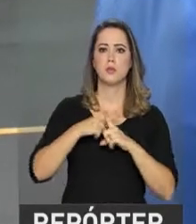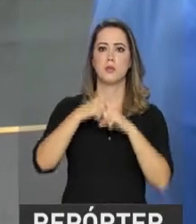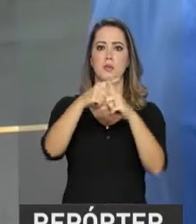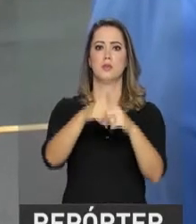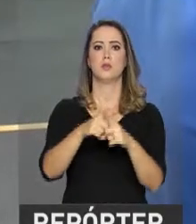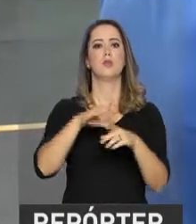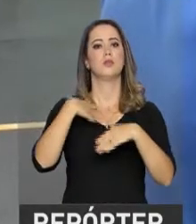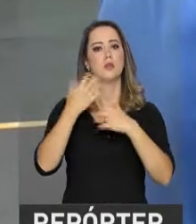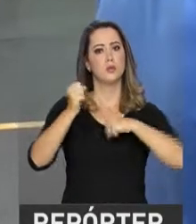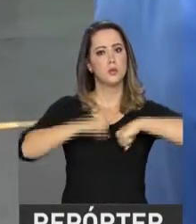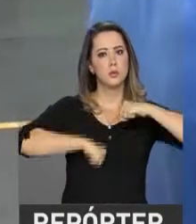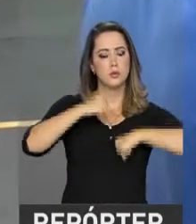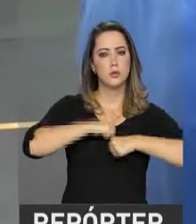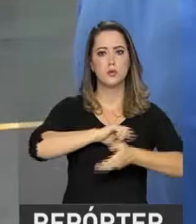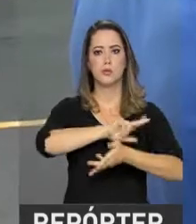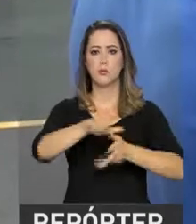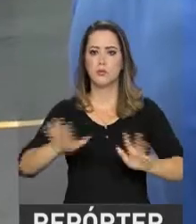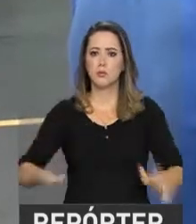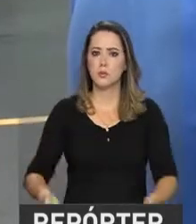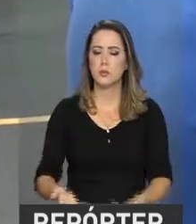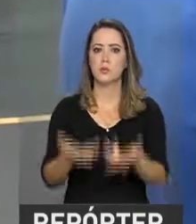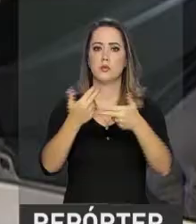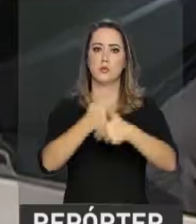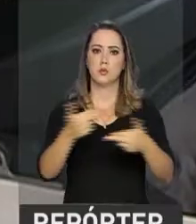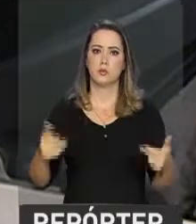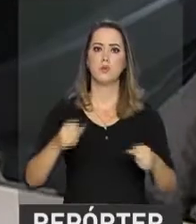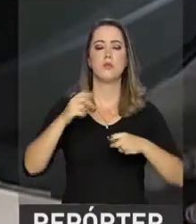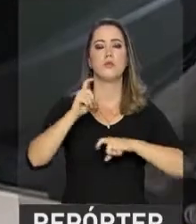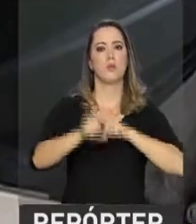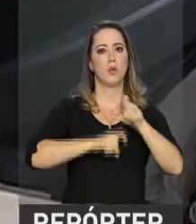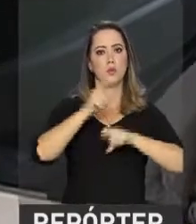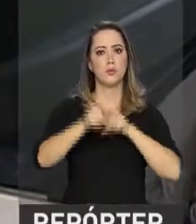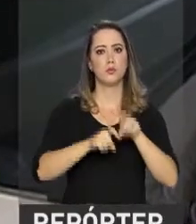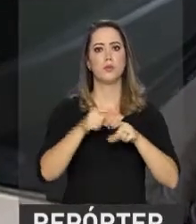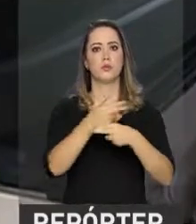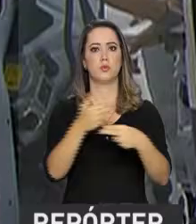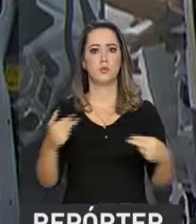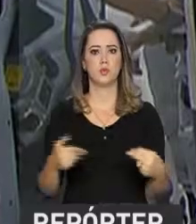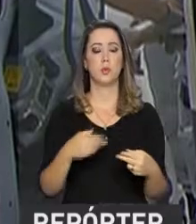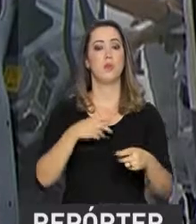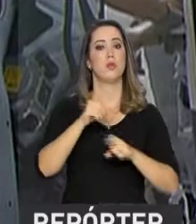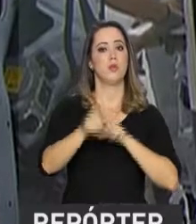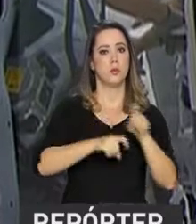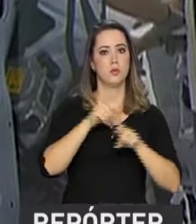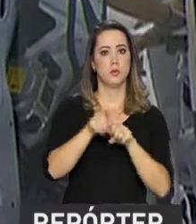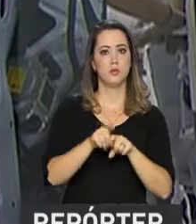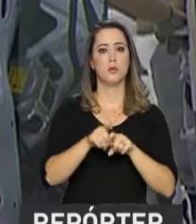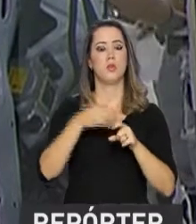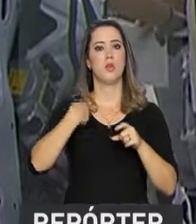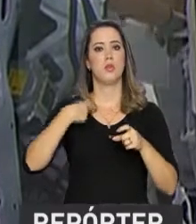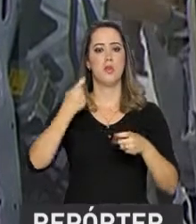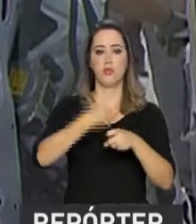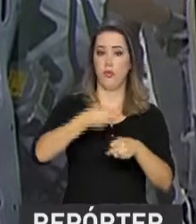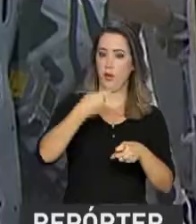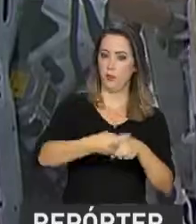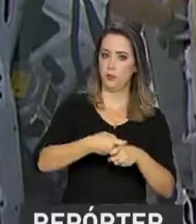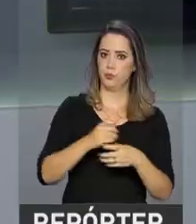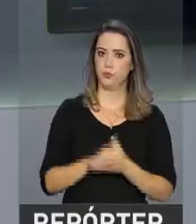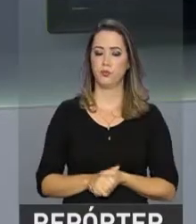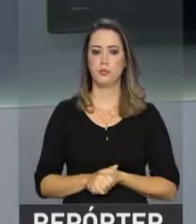seguida pelas indústrias extrativas de equipamentos de informática produtos eletrônicos e de metalurgia